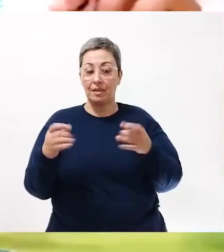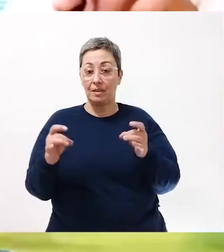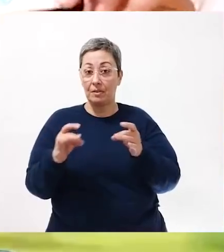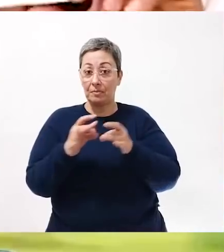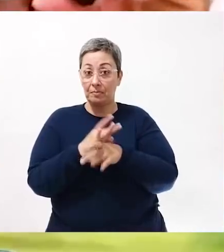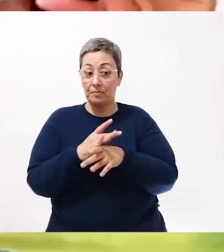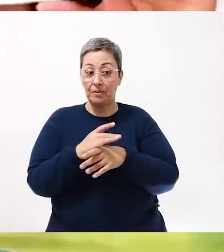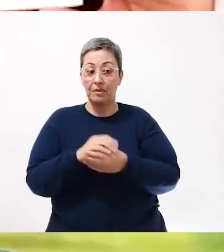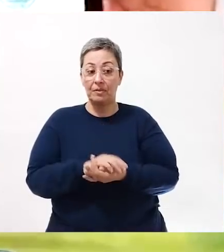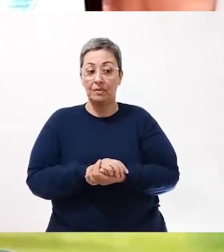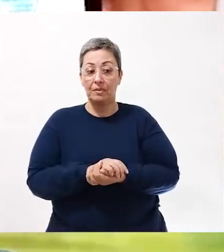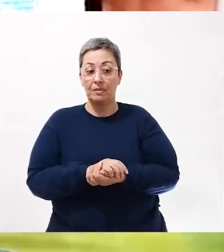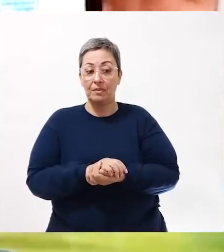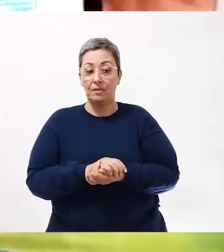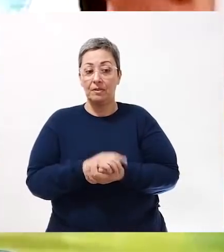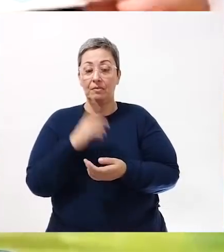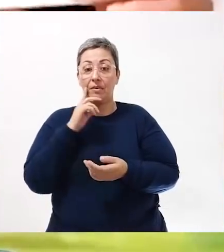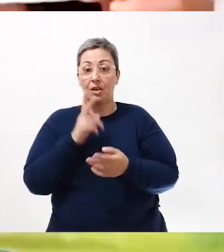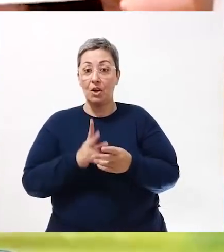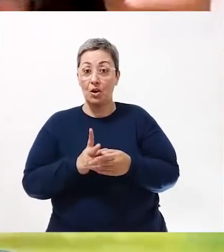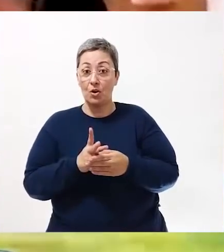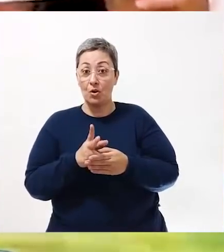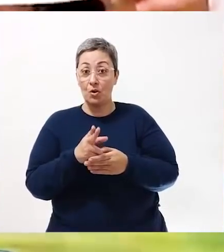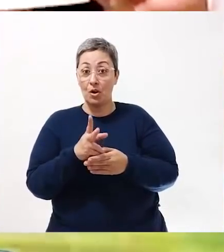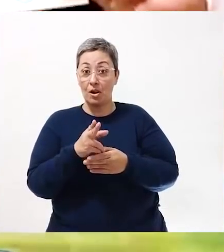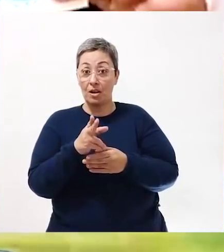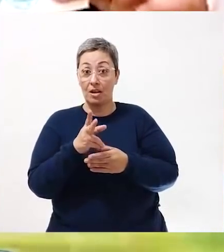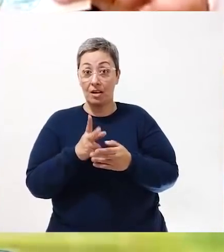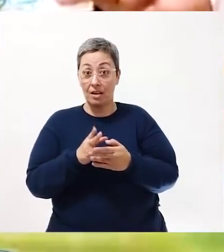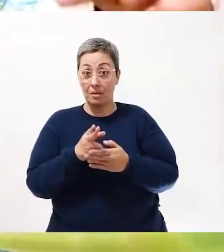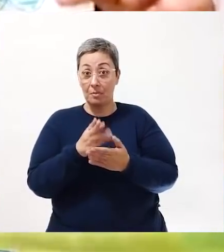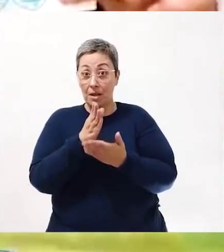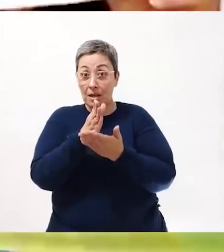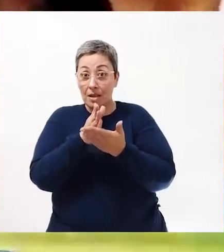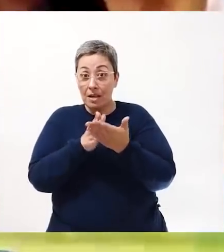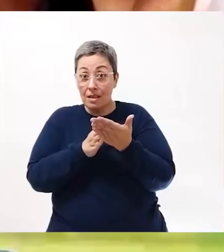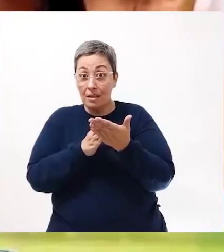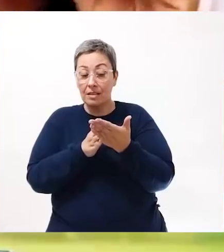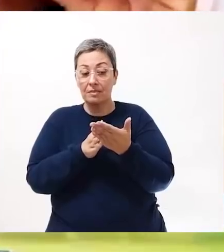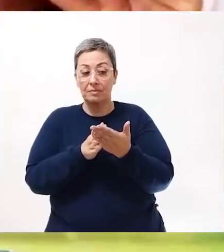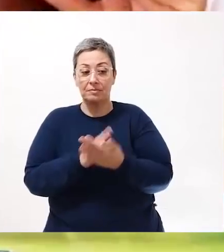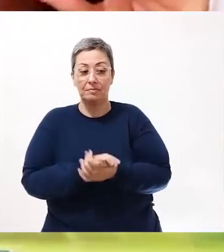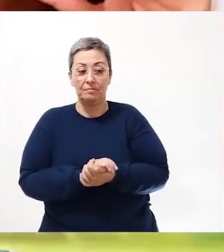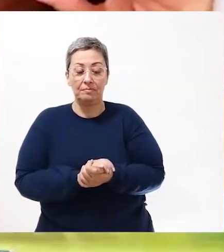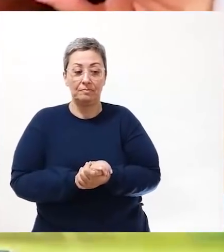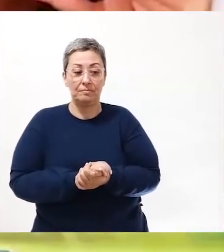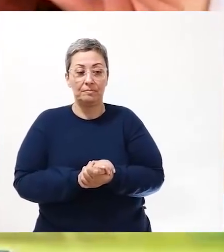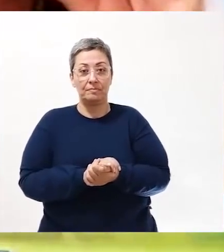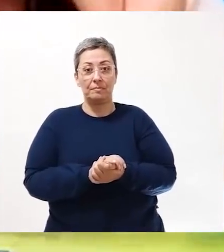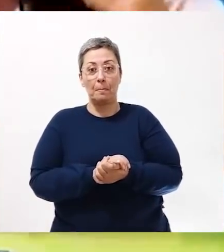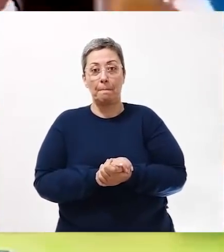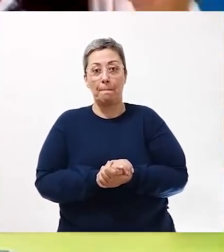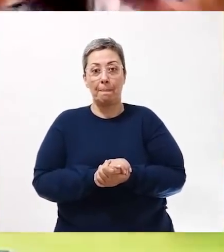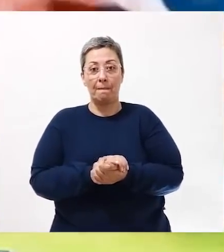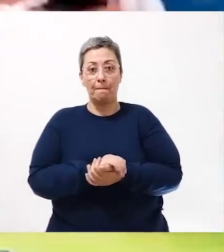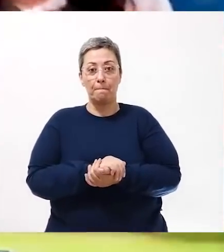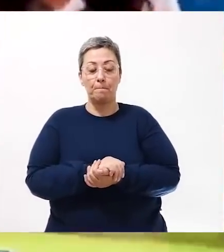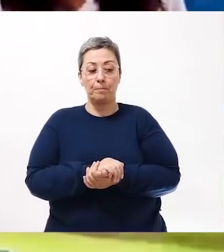Quando a nuvem estiver prontinha, nós vamos pegar a tesoura e cortar bem no centro.